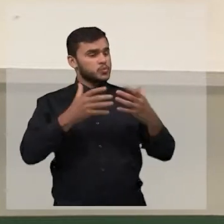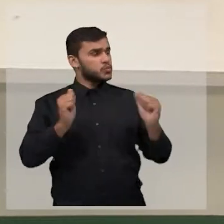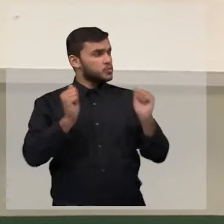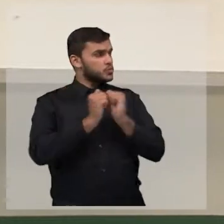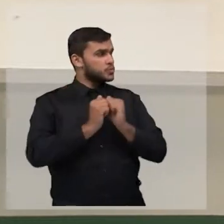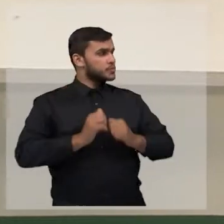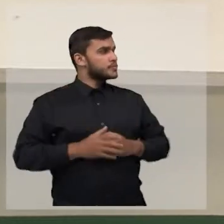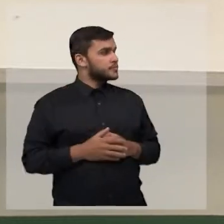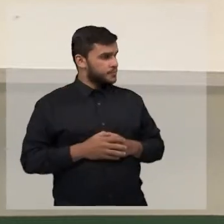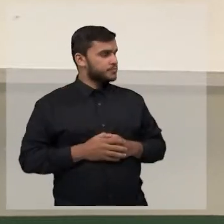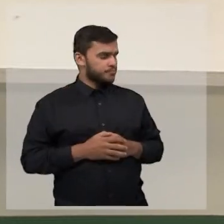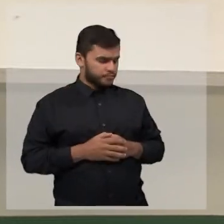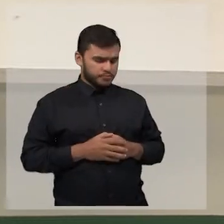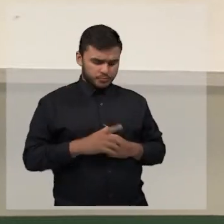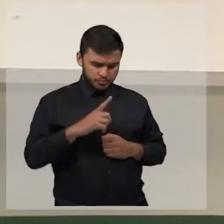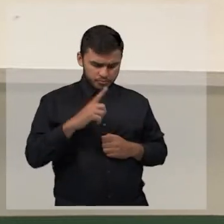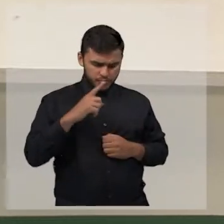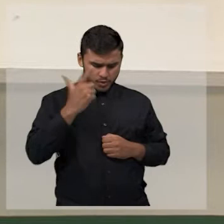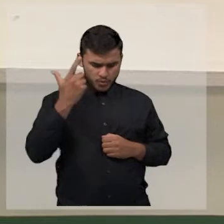o camilista, com